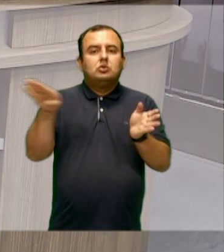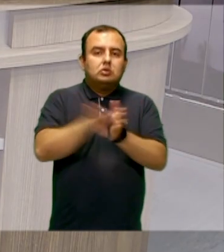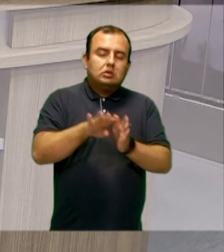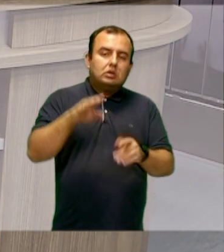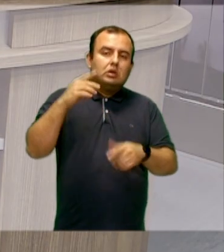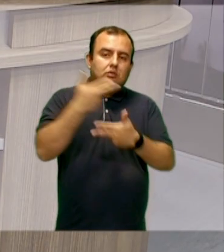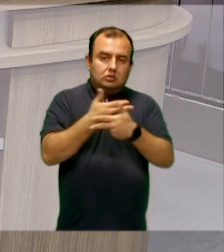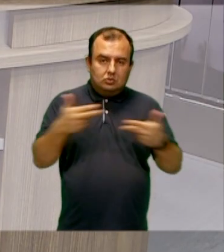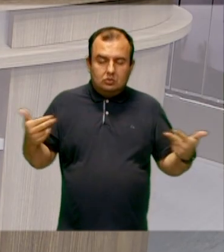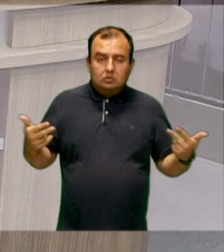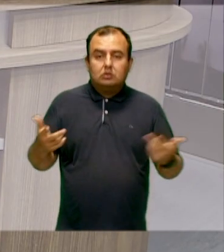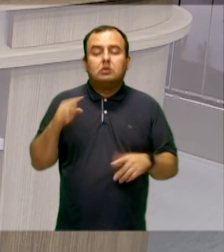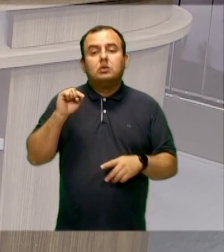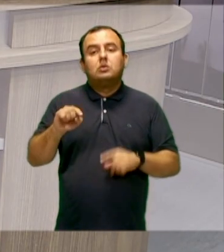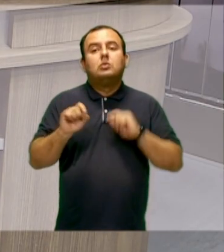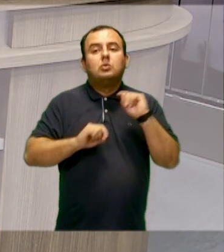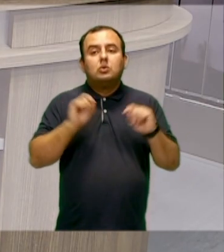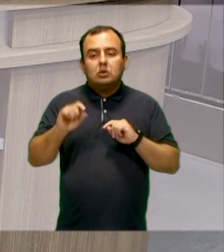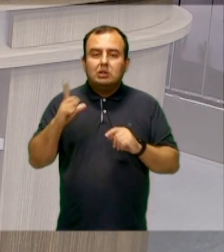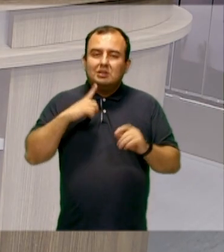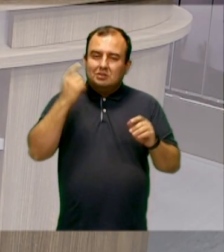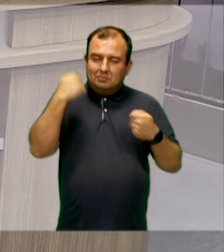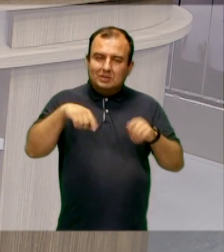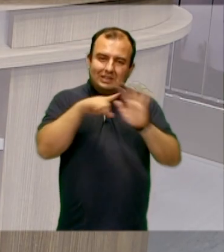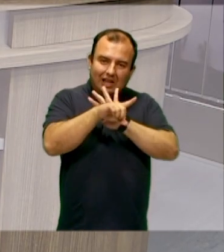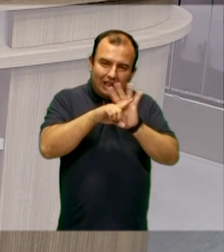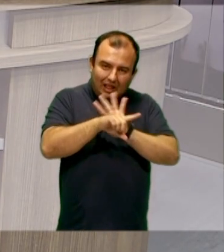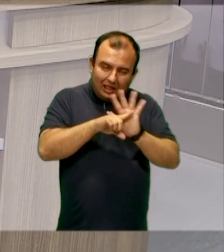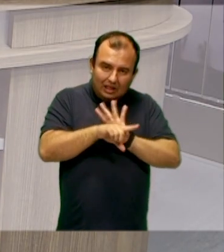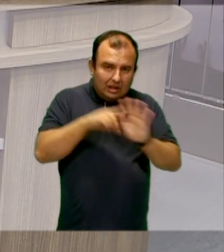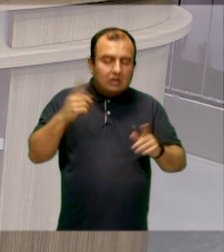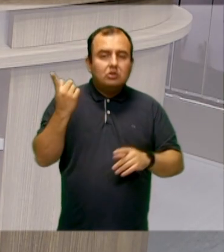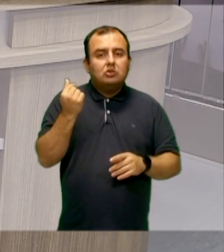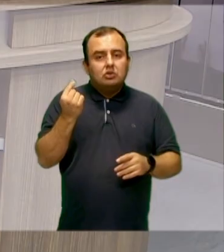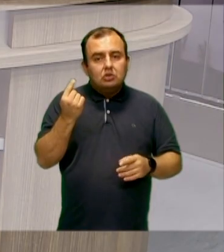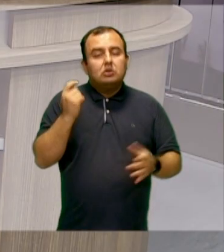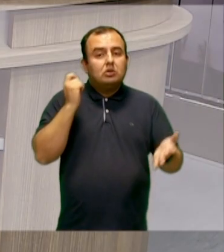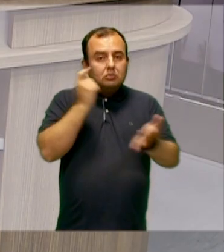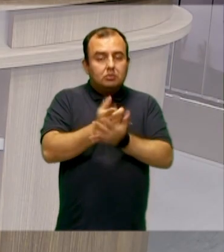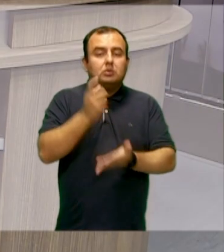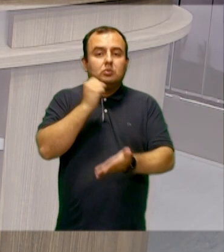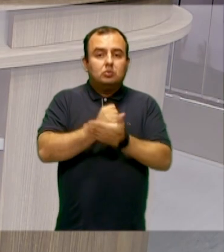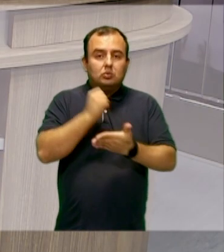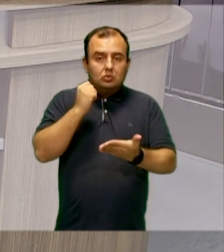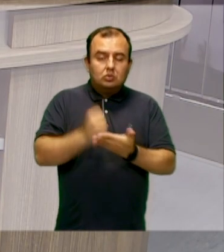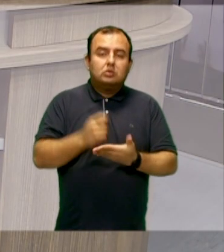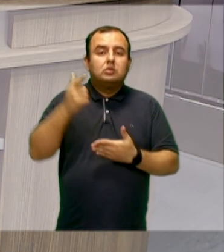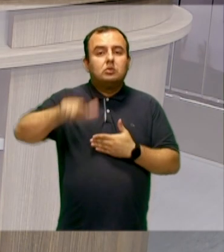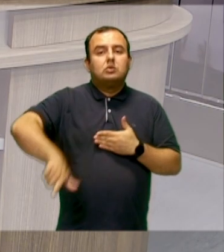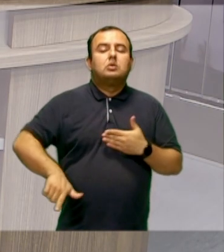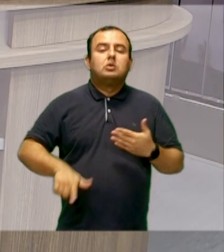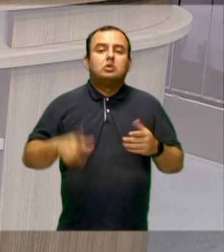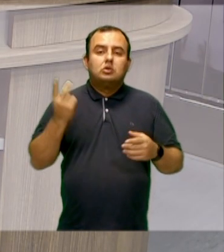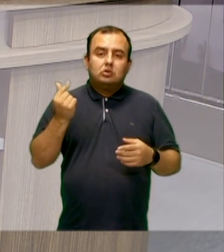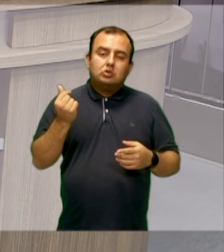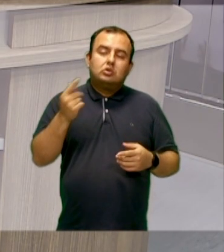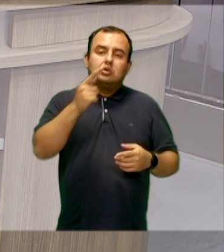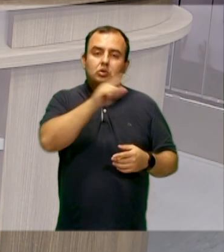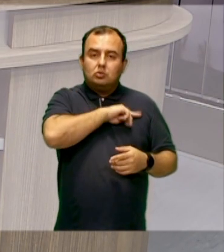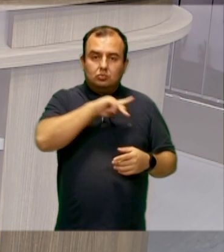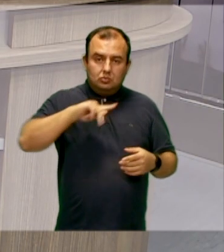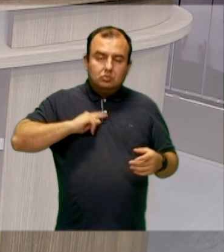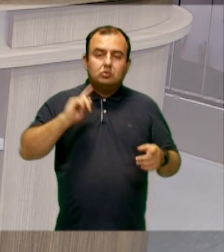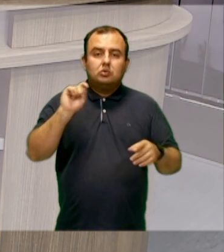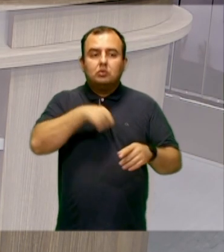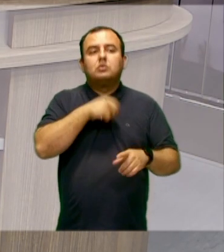tal. Então é isso que a gente tem que analisar, porque é um dinheiro que está sendo pago no contrato, mais uma vez, dinheiro público investido, a gente tem que